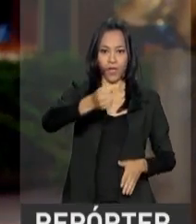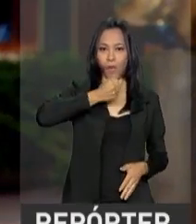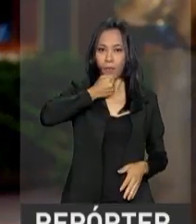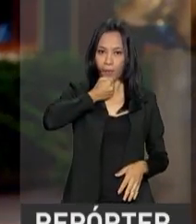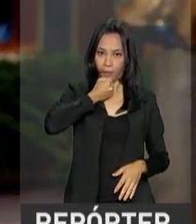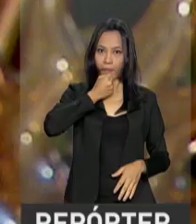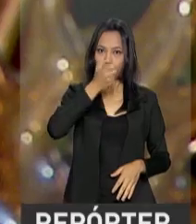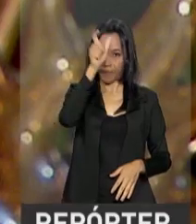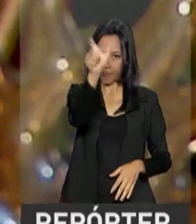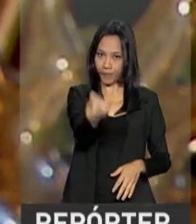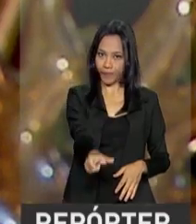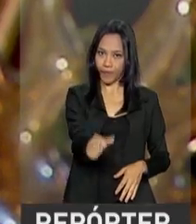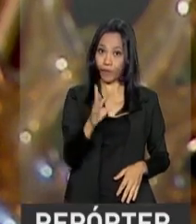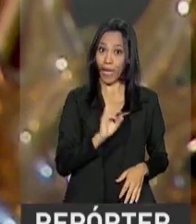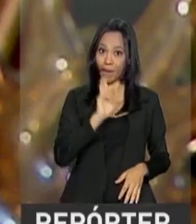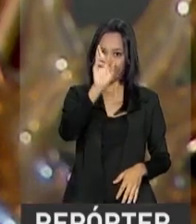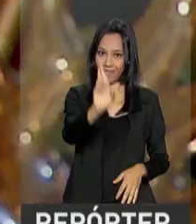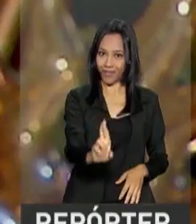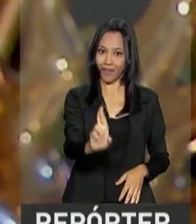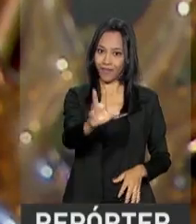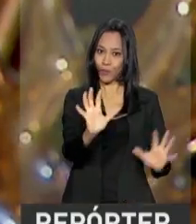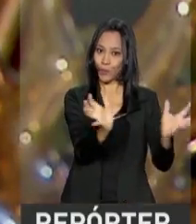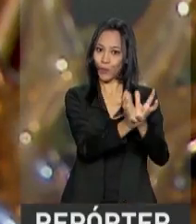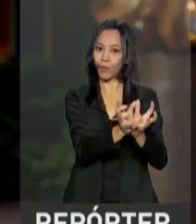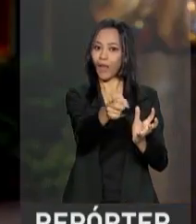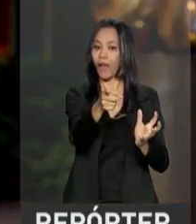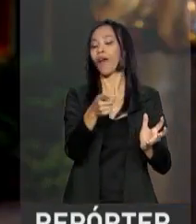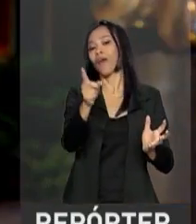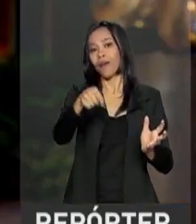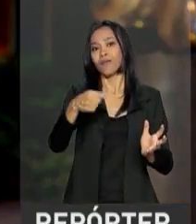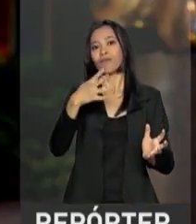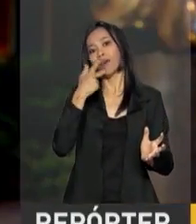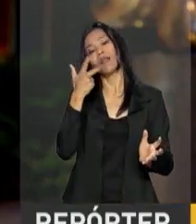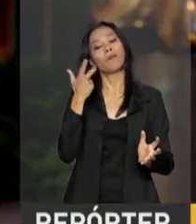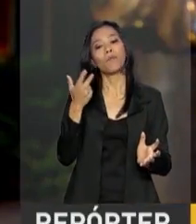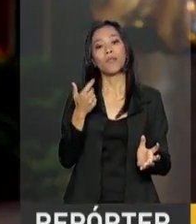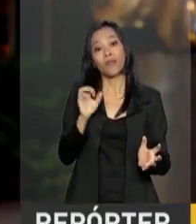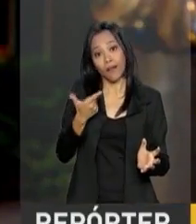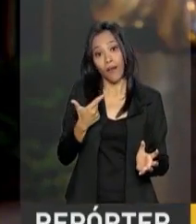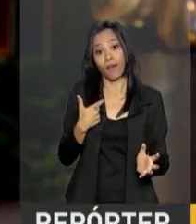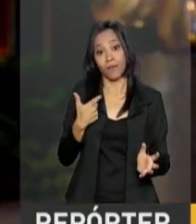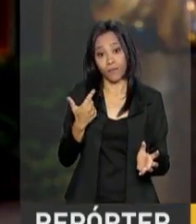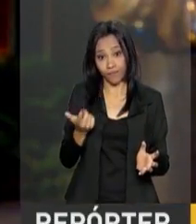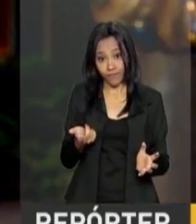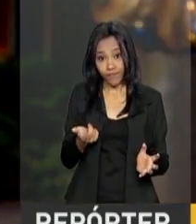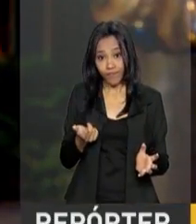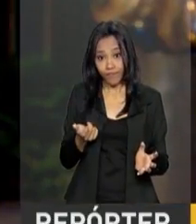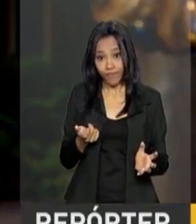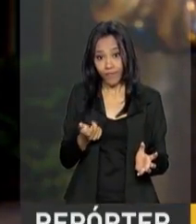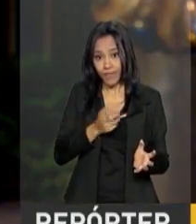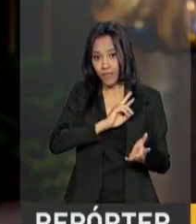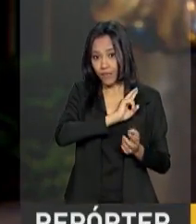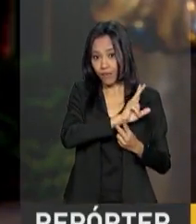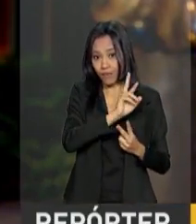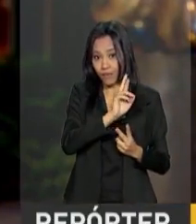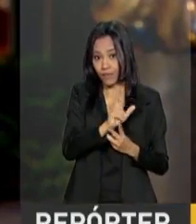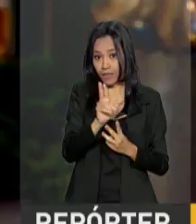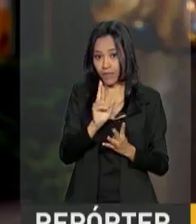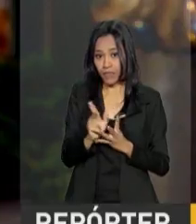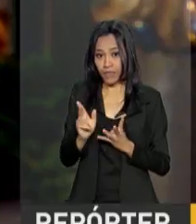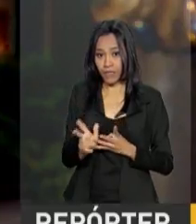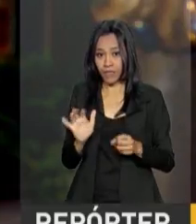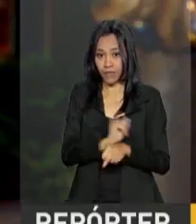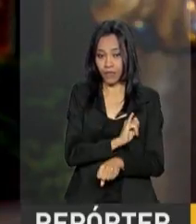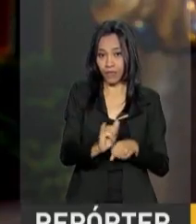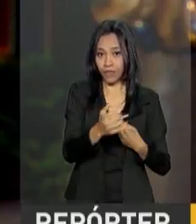da responsabilidade de representar o Brasil. É claro que só a rotina das divisões vai nos ensinar todos os